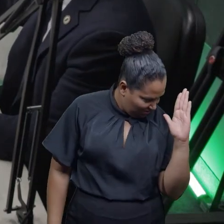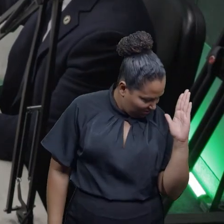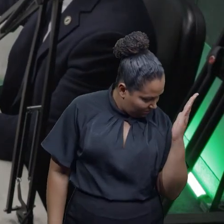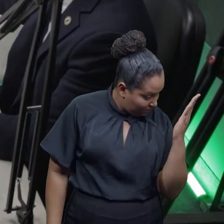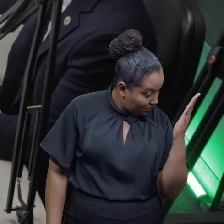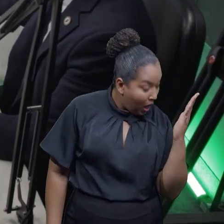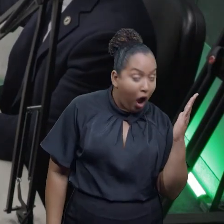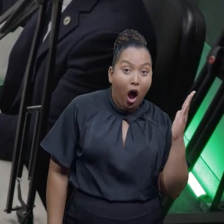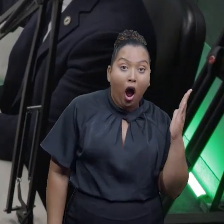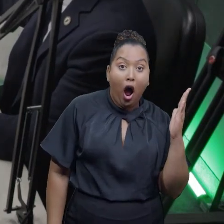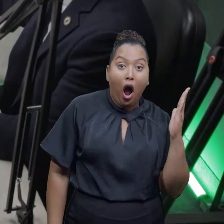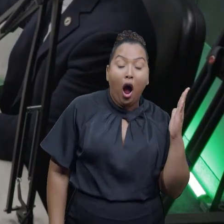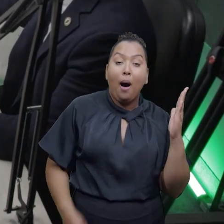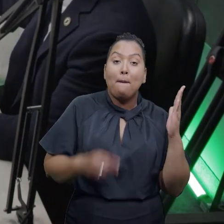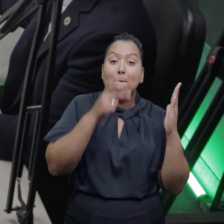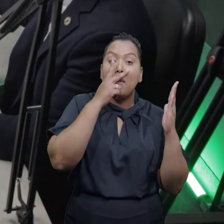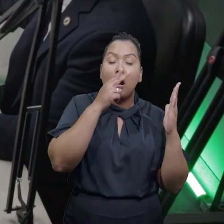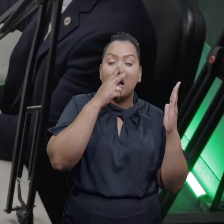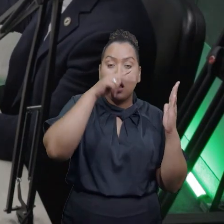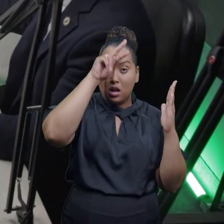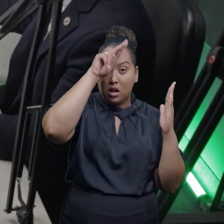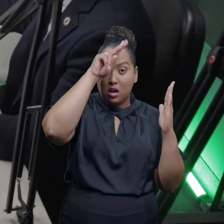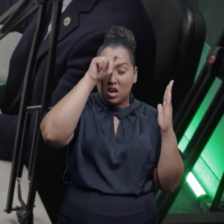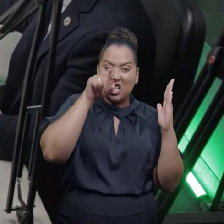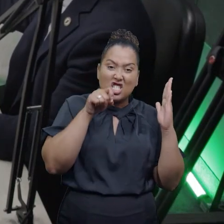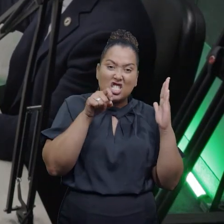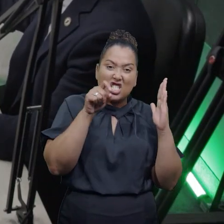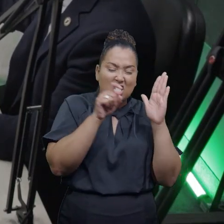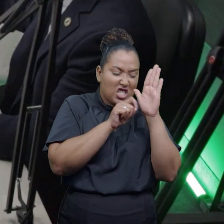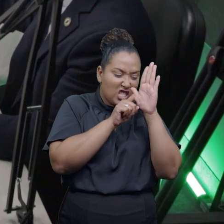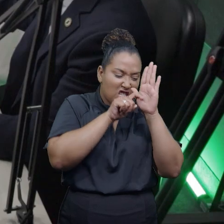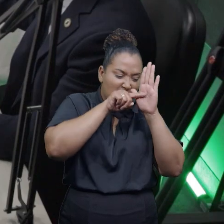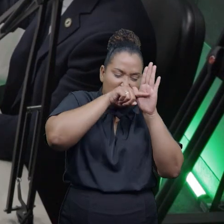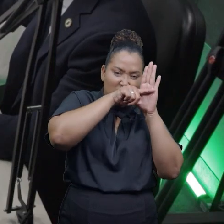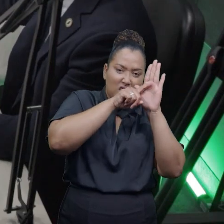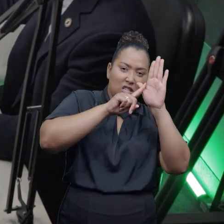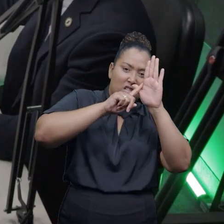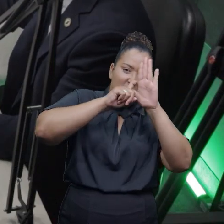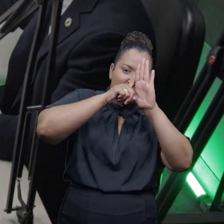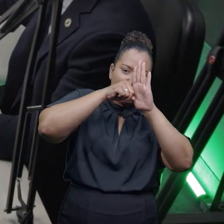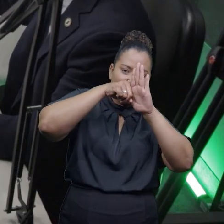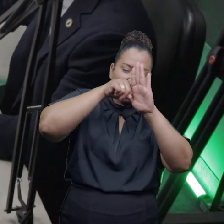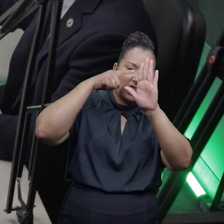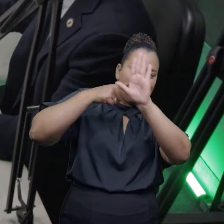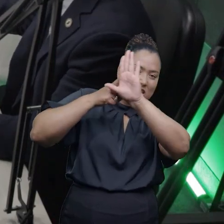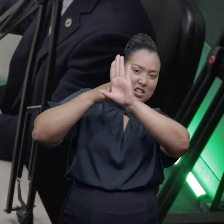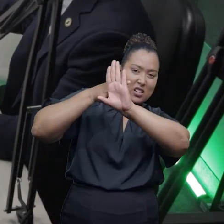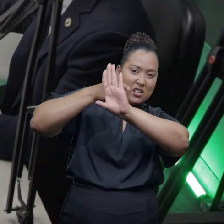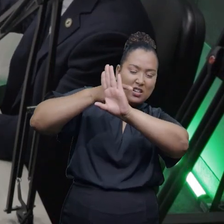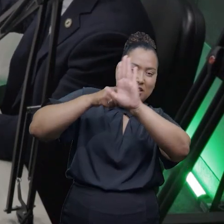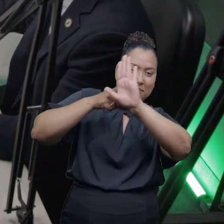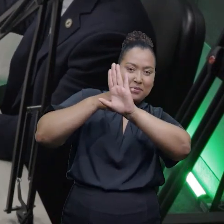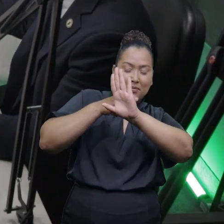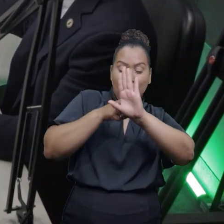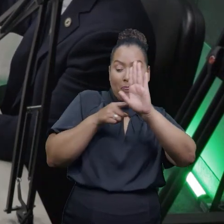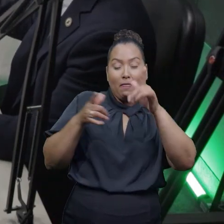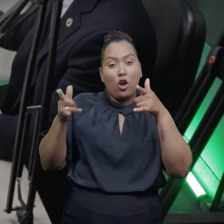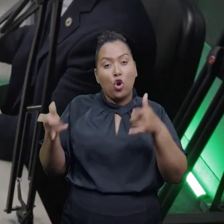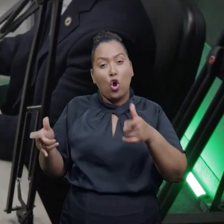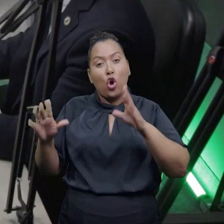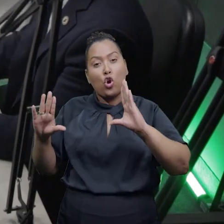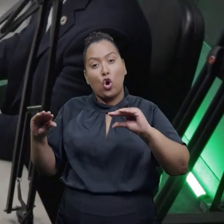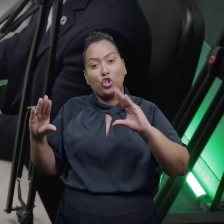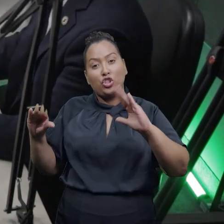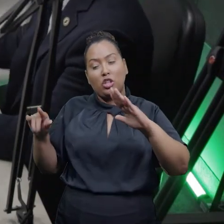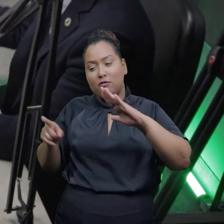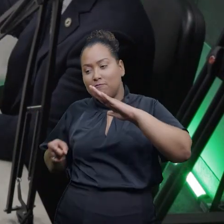Deus. E aquilo ali era vestígio de percevejo, porque o bichinho esconde ali dentro, esconde para dentro do colchão e de noite